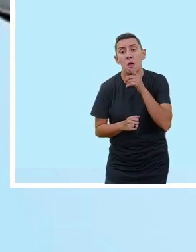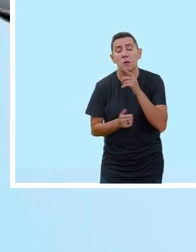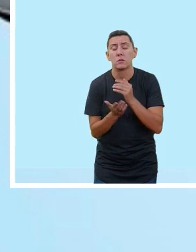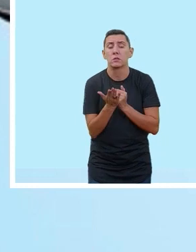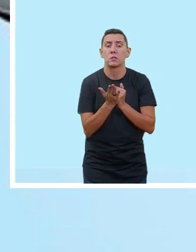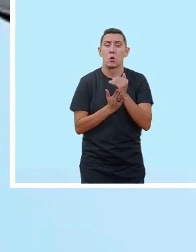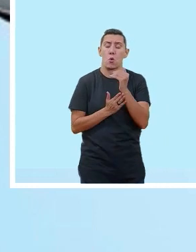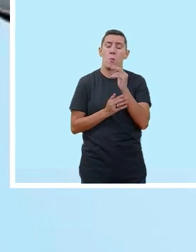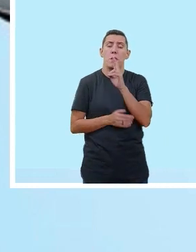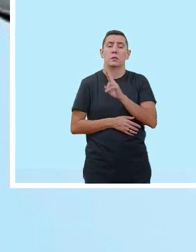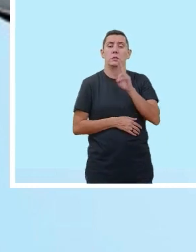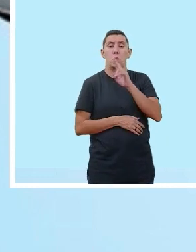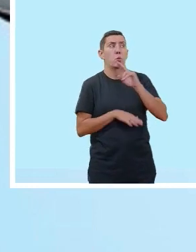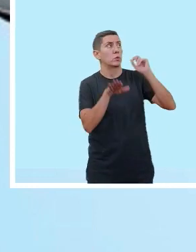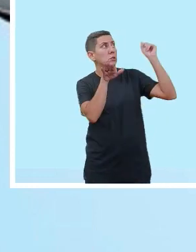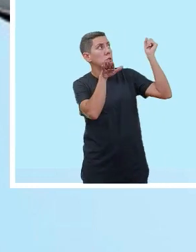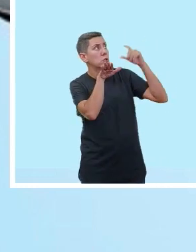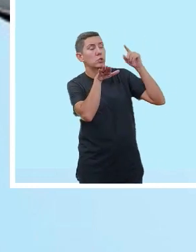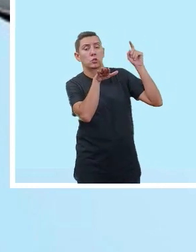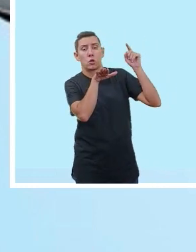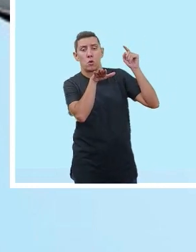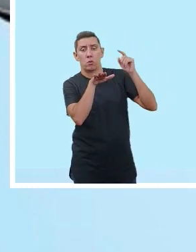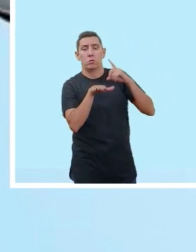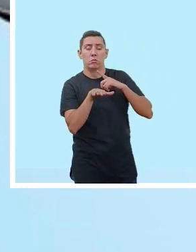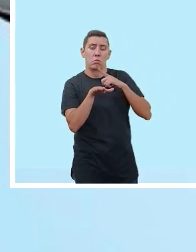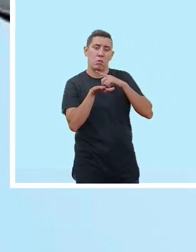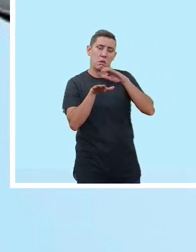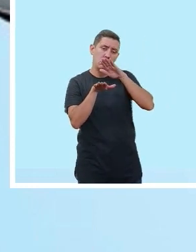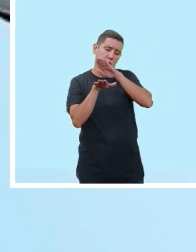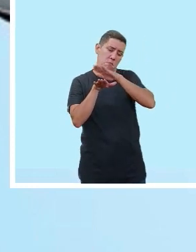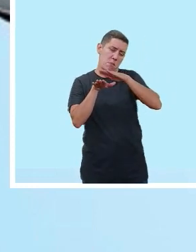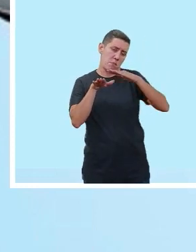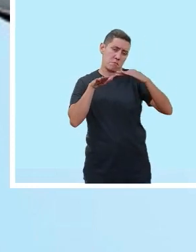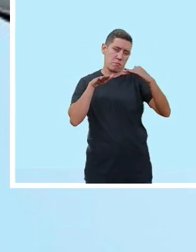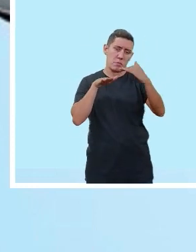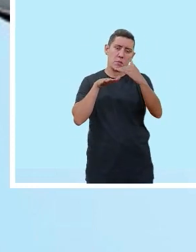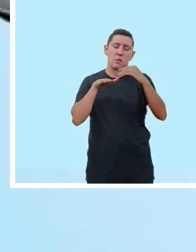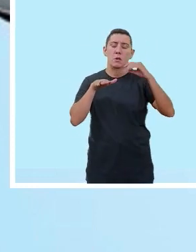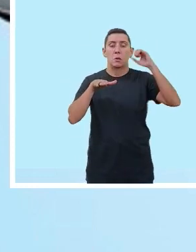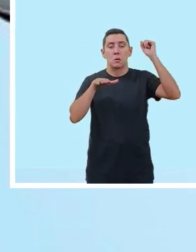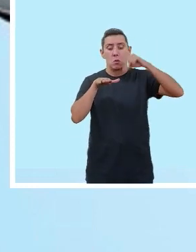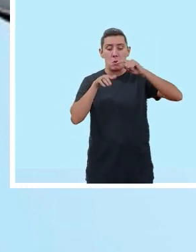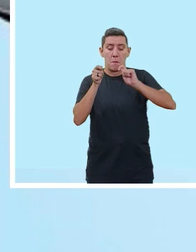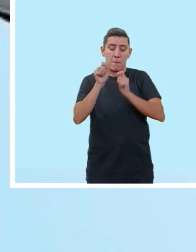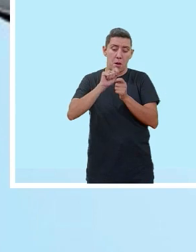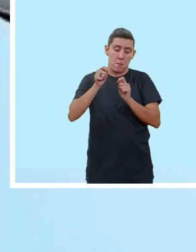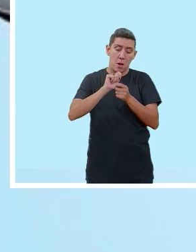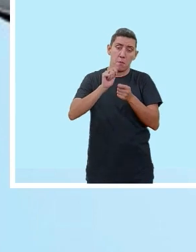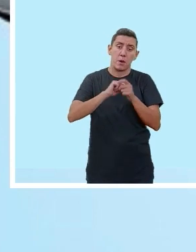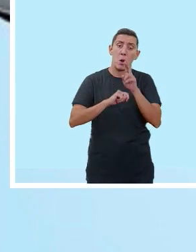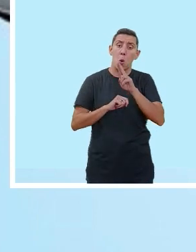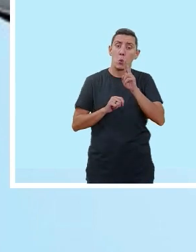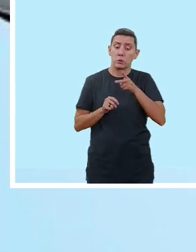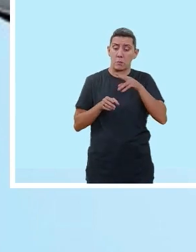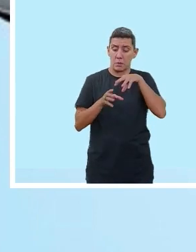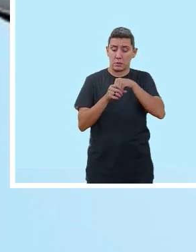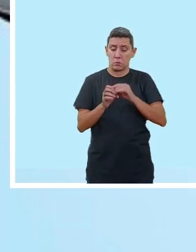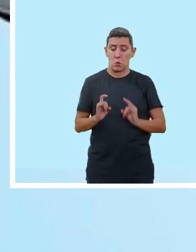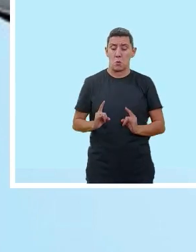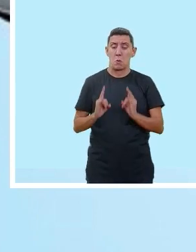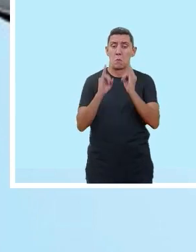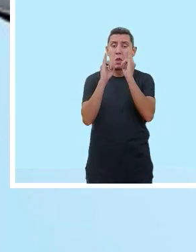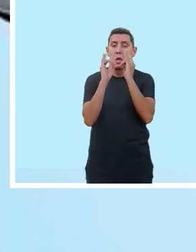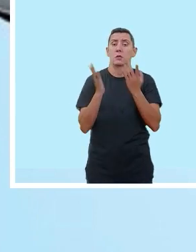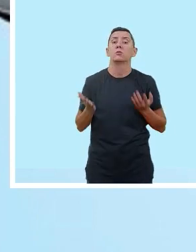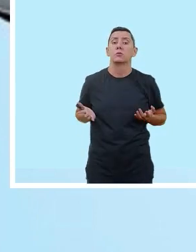energia solar, né? Essa energia solar é conectada ao grid e você pode fazer a utilização dela dentro da sua própria estrutura,